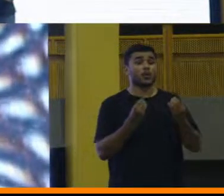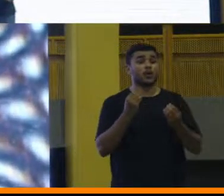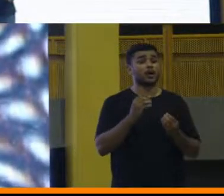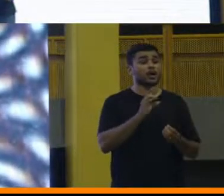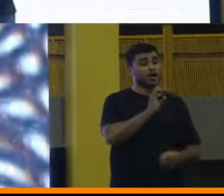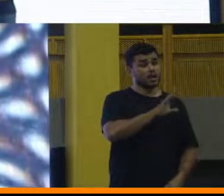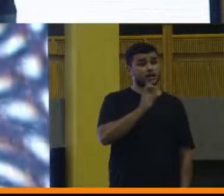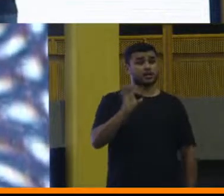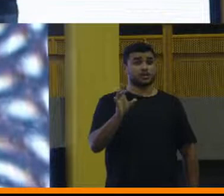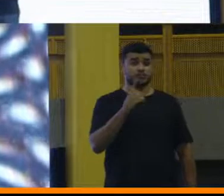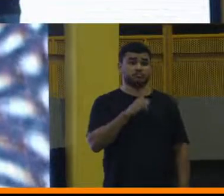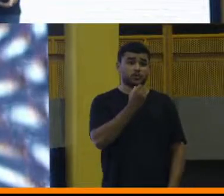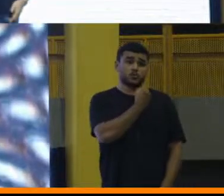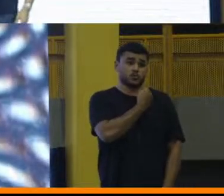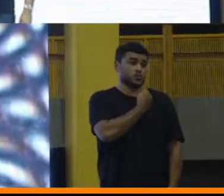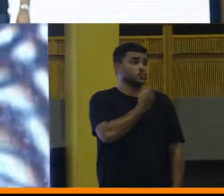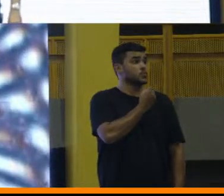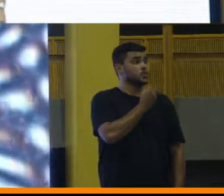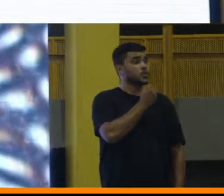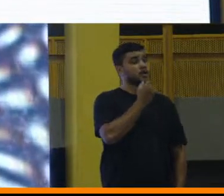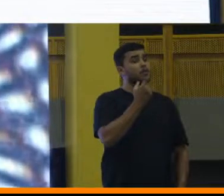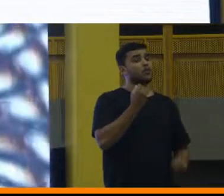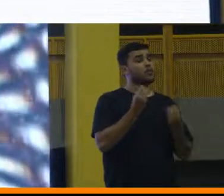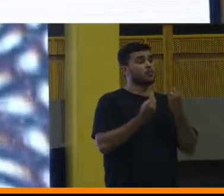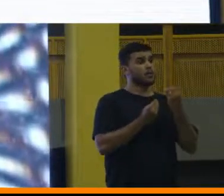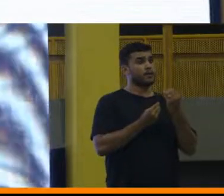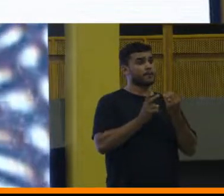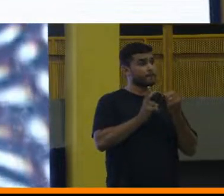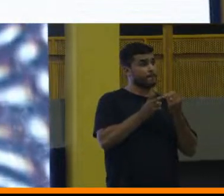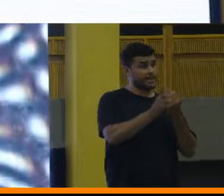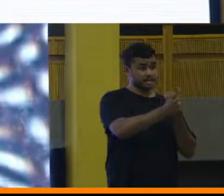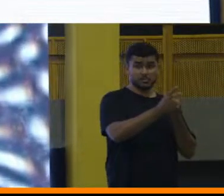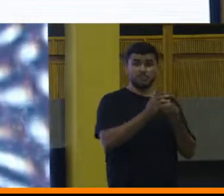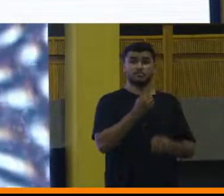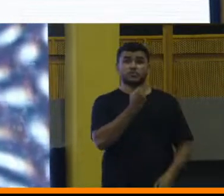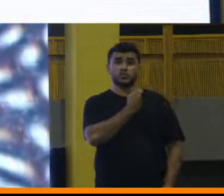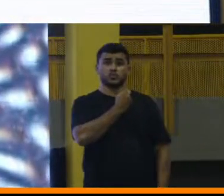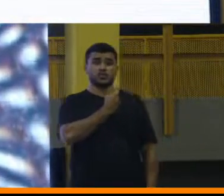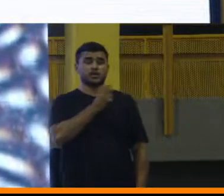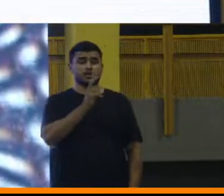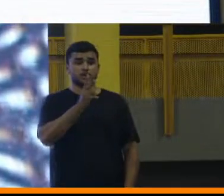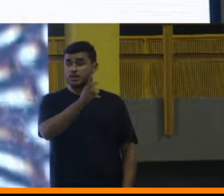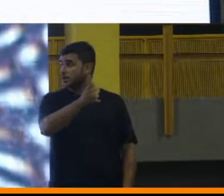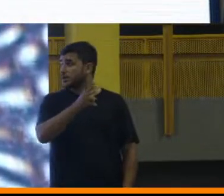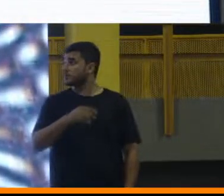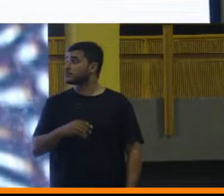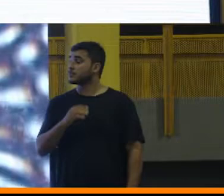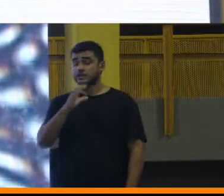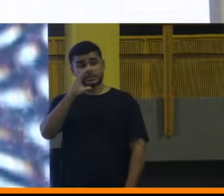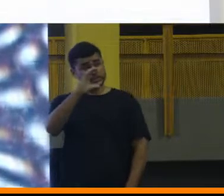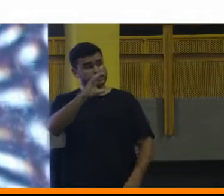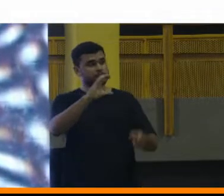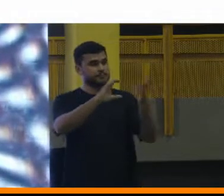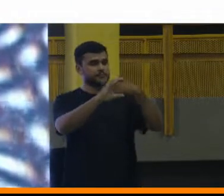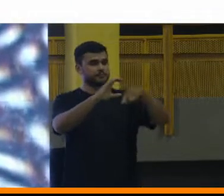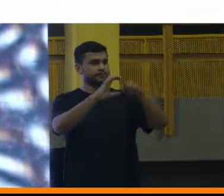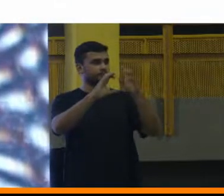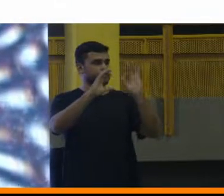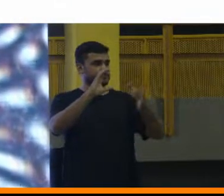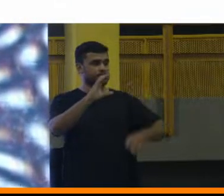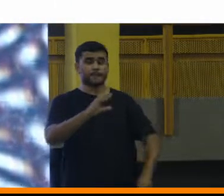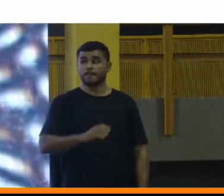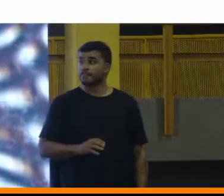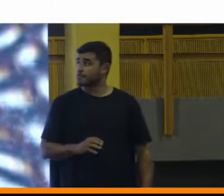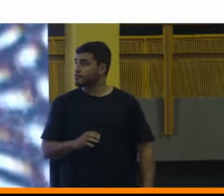valores constantes. Então a gente pode marcar feliz alternativa C de casa. Legal com essa